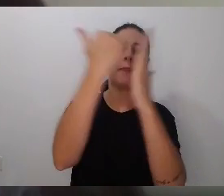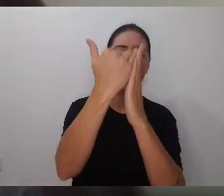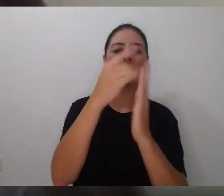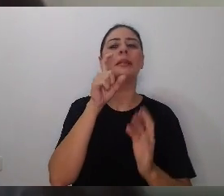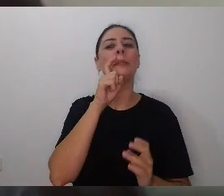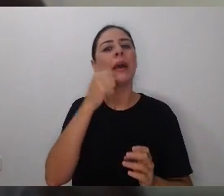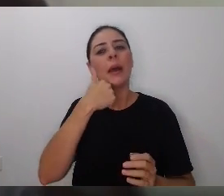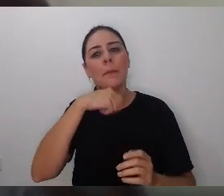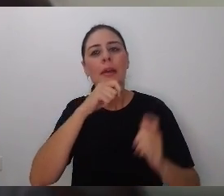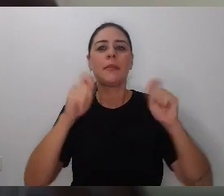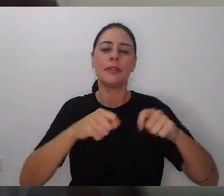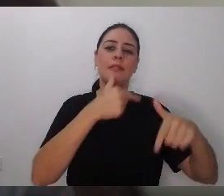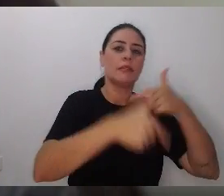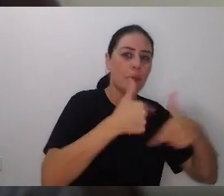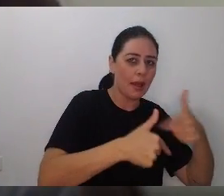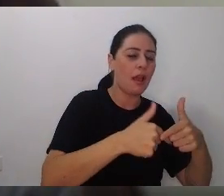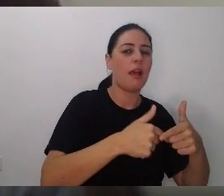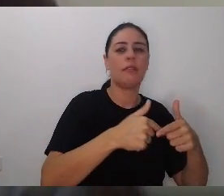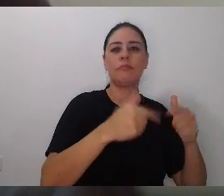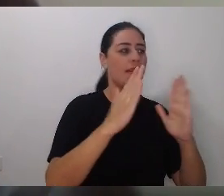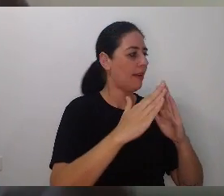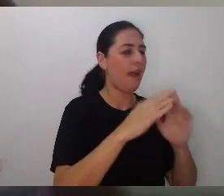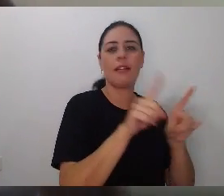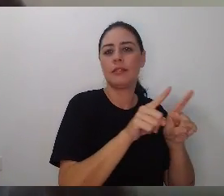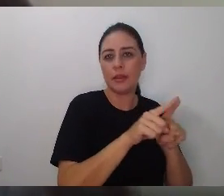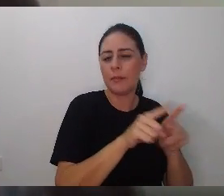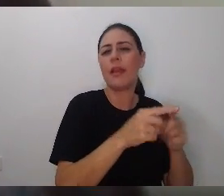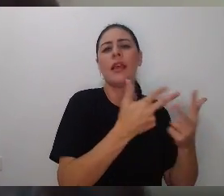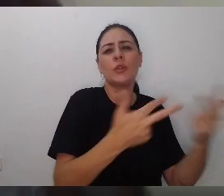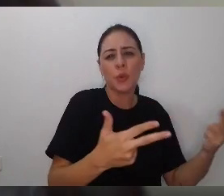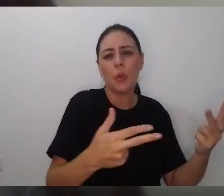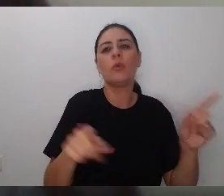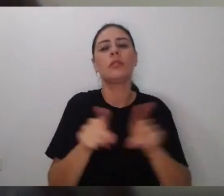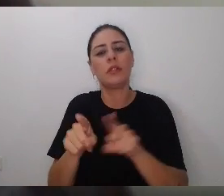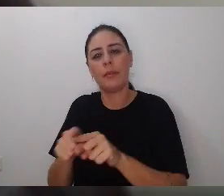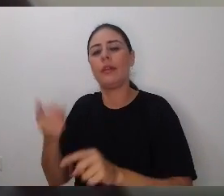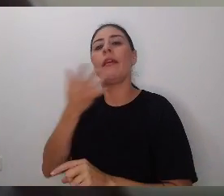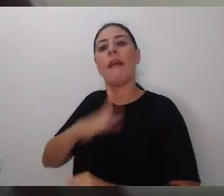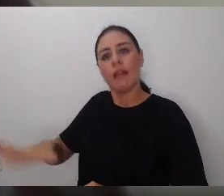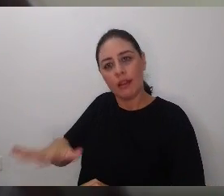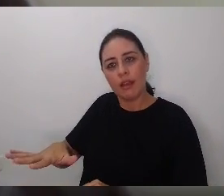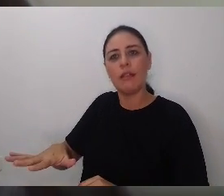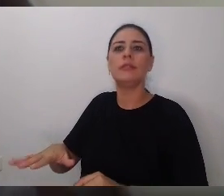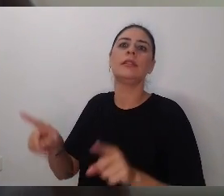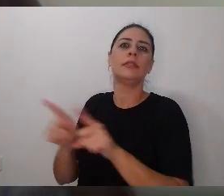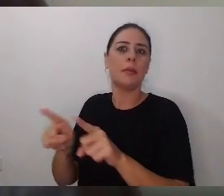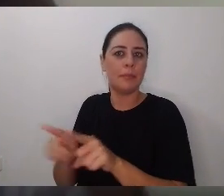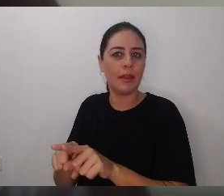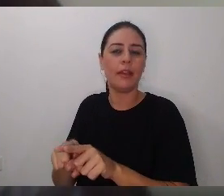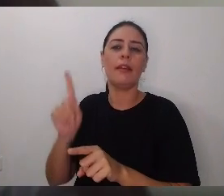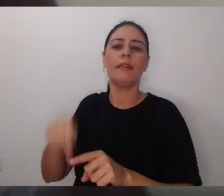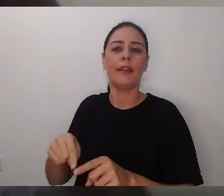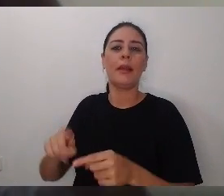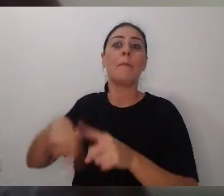famílias, né? Então, os pais estão em casa precisando dar conta do trabalho, da rotina da casa, das atividades escolares das crianças.